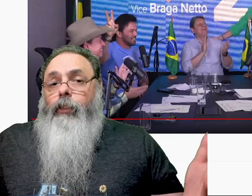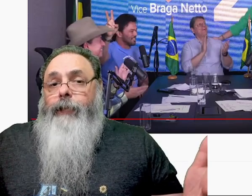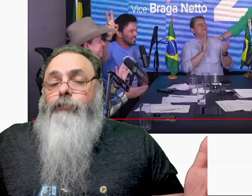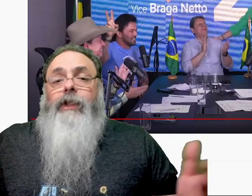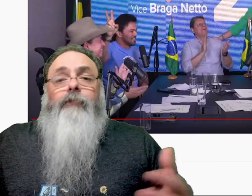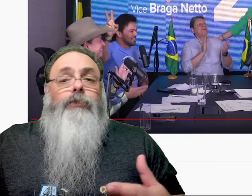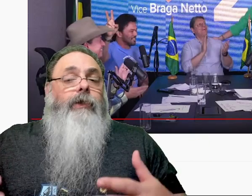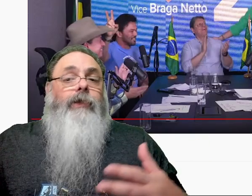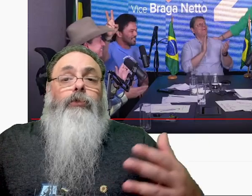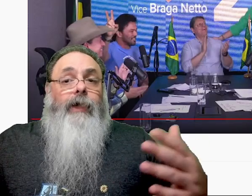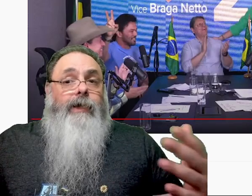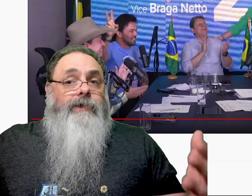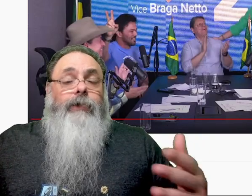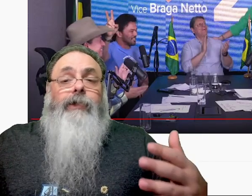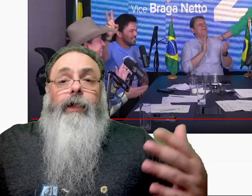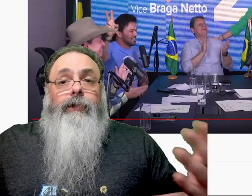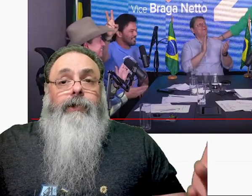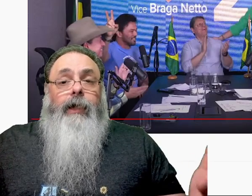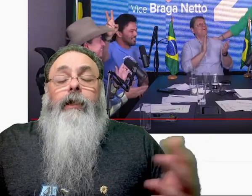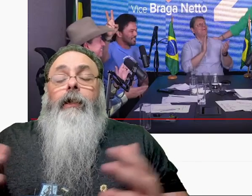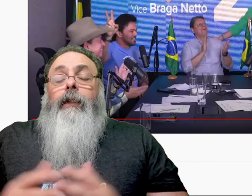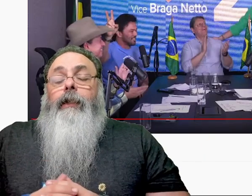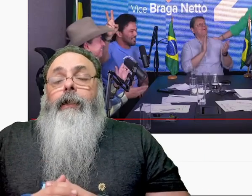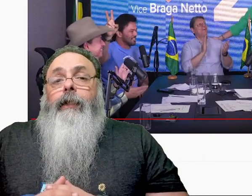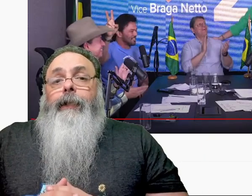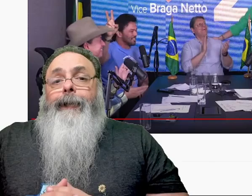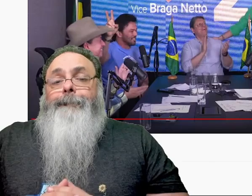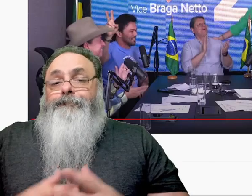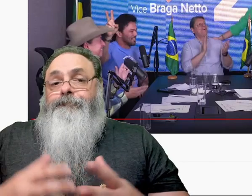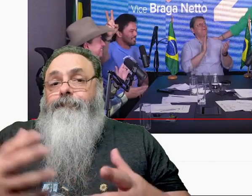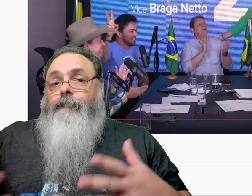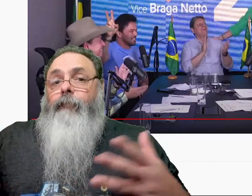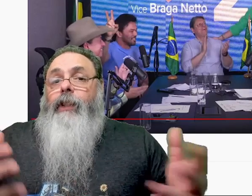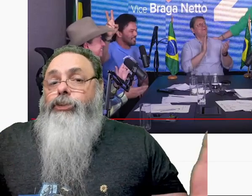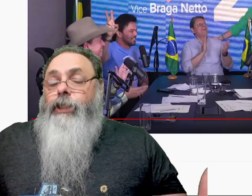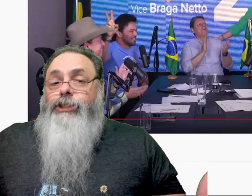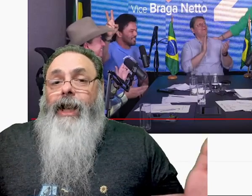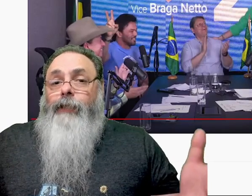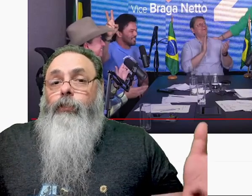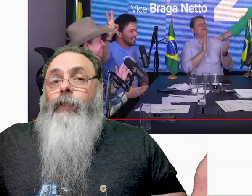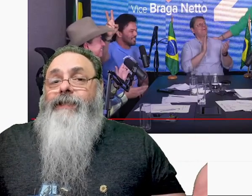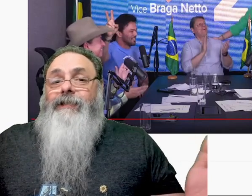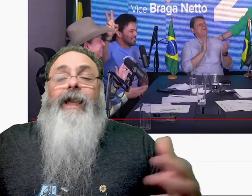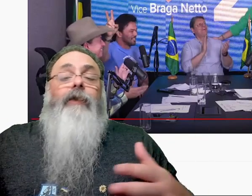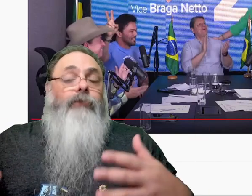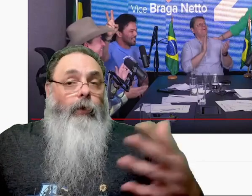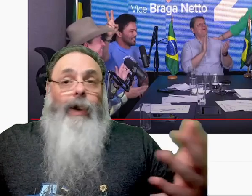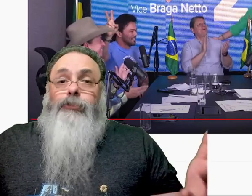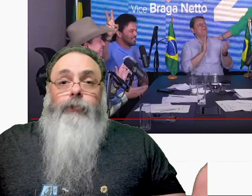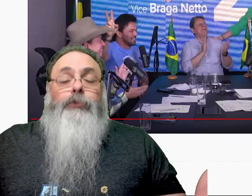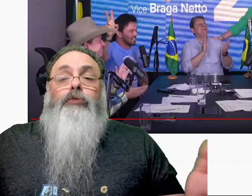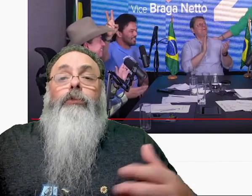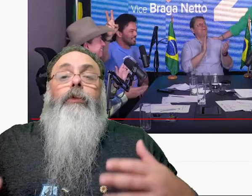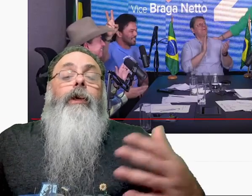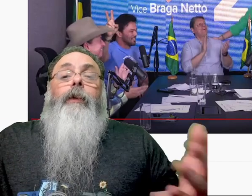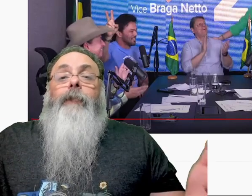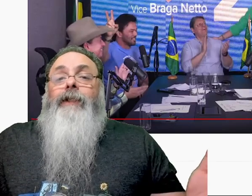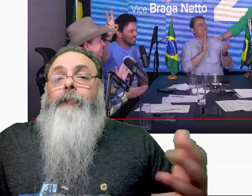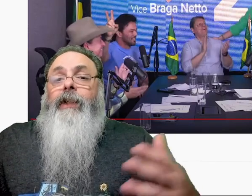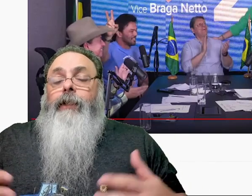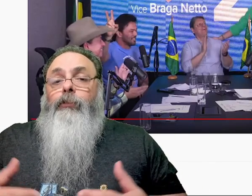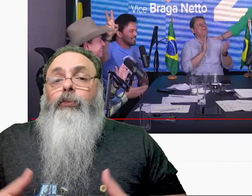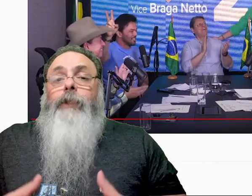Roberto Jefferson ele tem toda a razão e tá chateado com o STF eu acho um absurdo